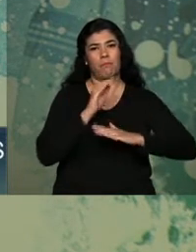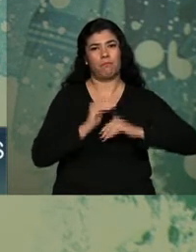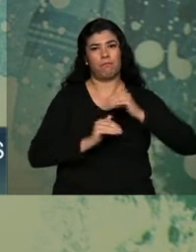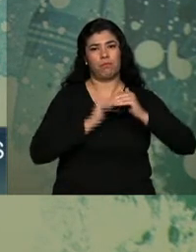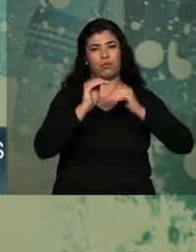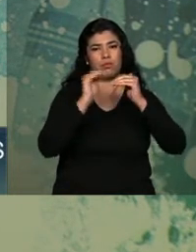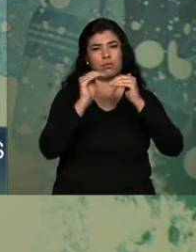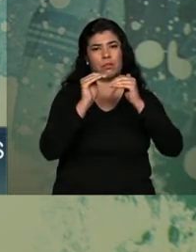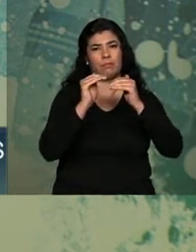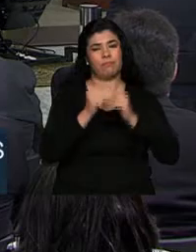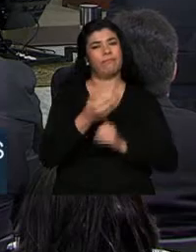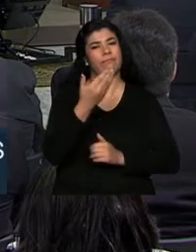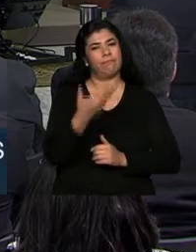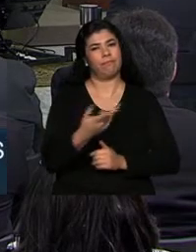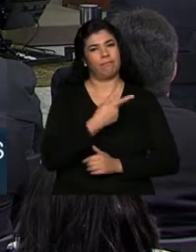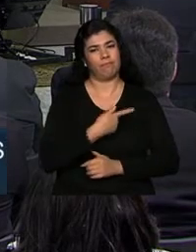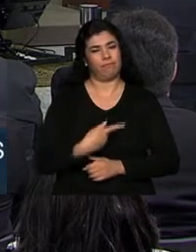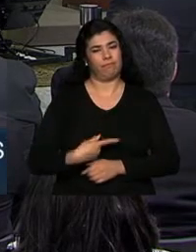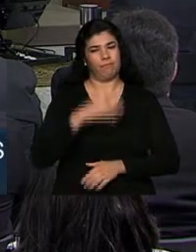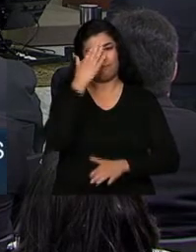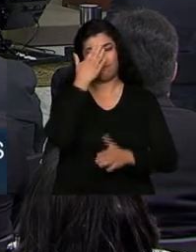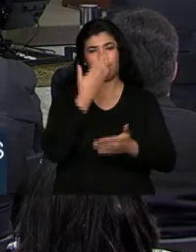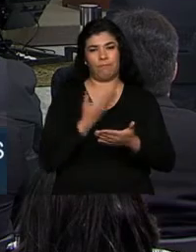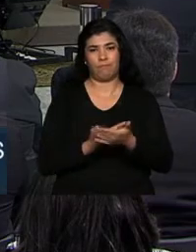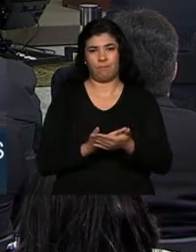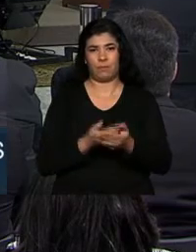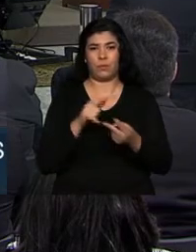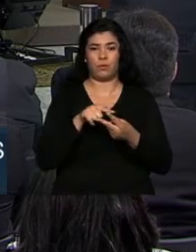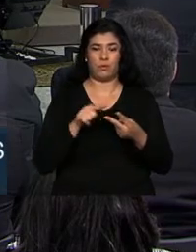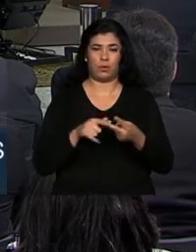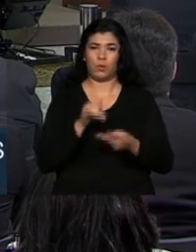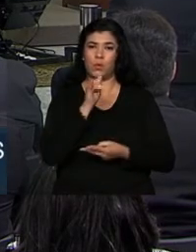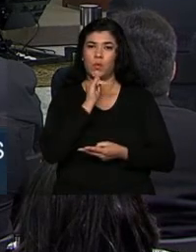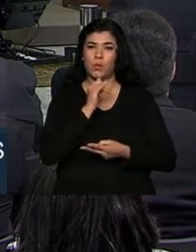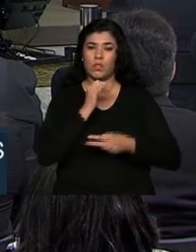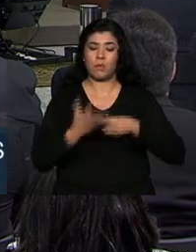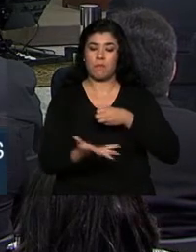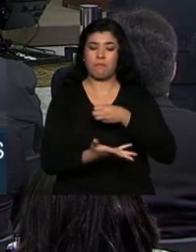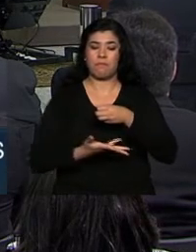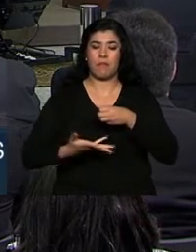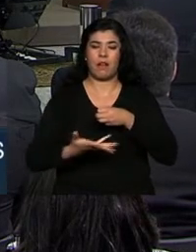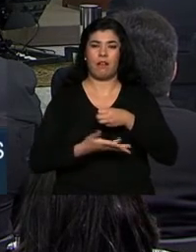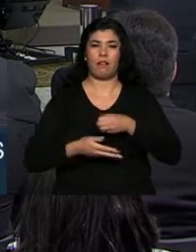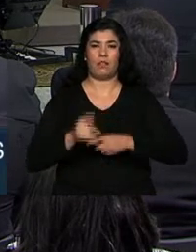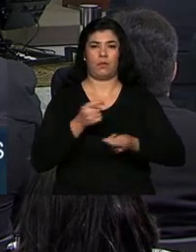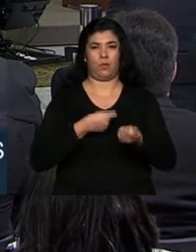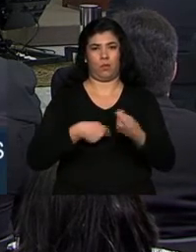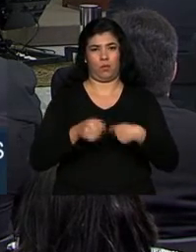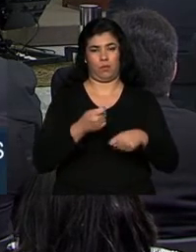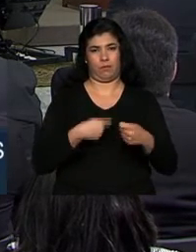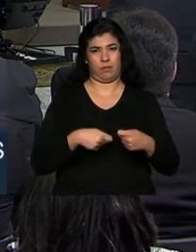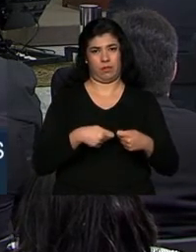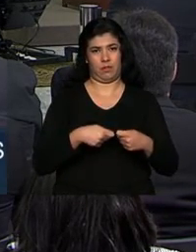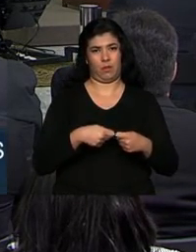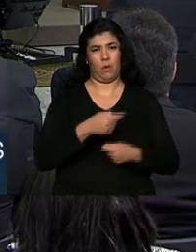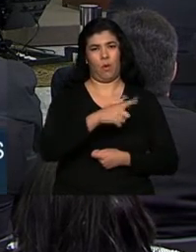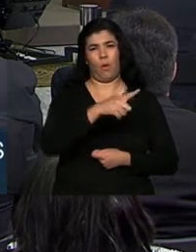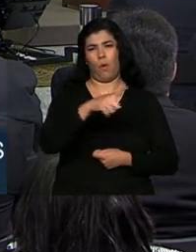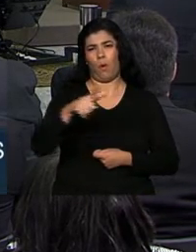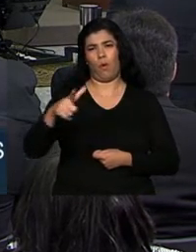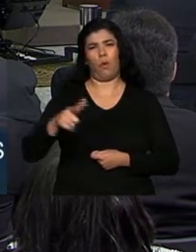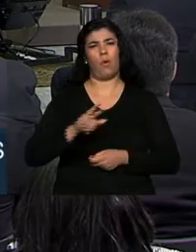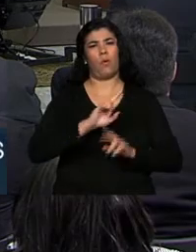eu acredito que nesse exemplo do andar de baixo da nossa economia, estão muitos